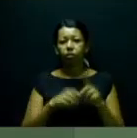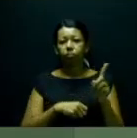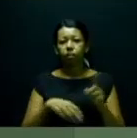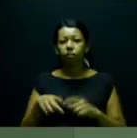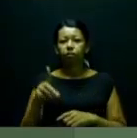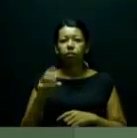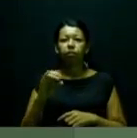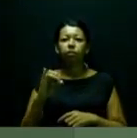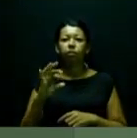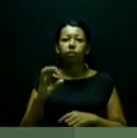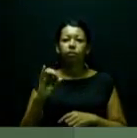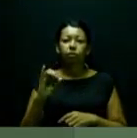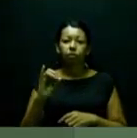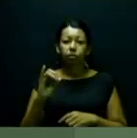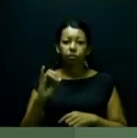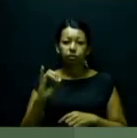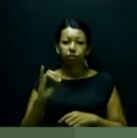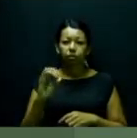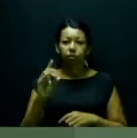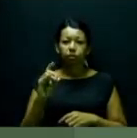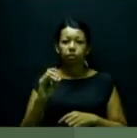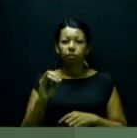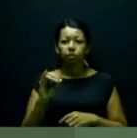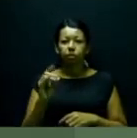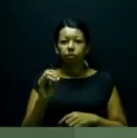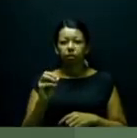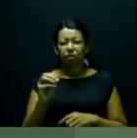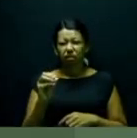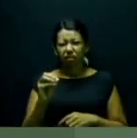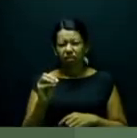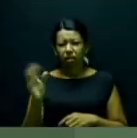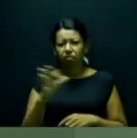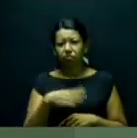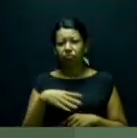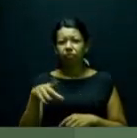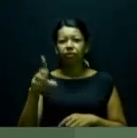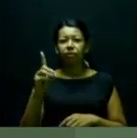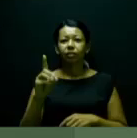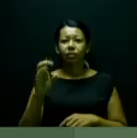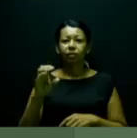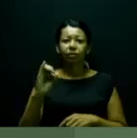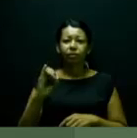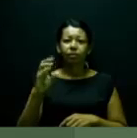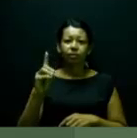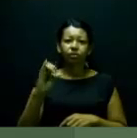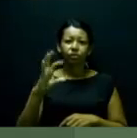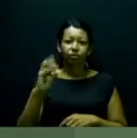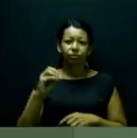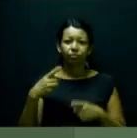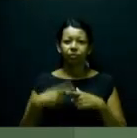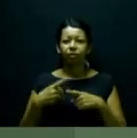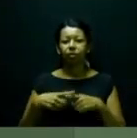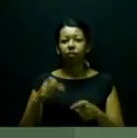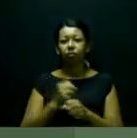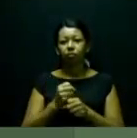aí com os bons olhos e que se faça justiça, porque até se tratar de um ano eleitoral.